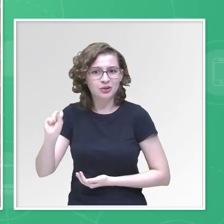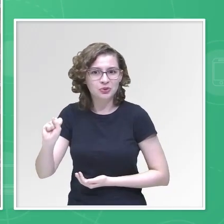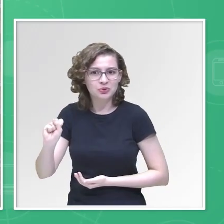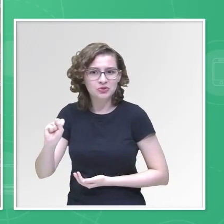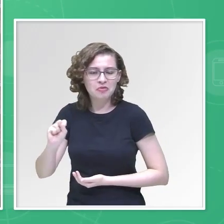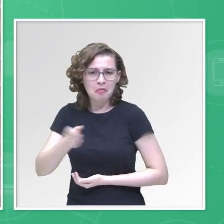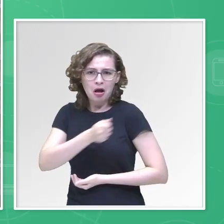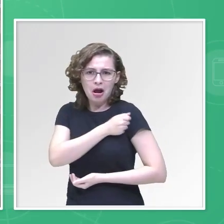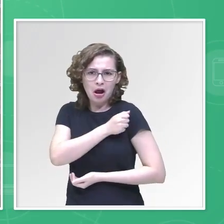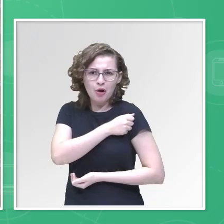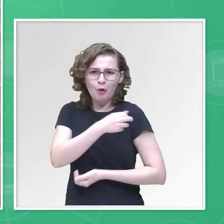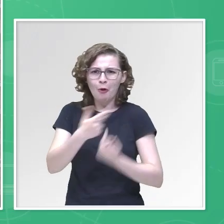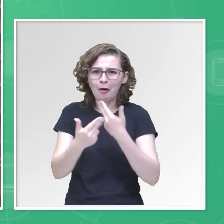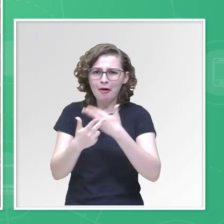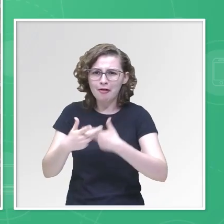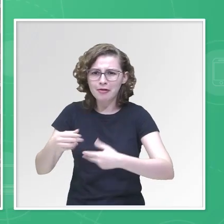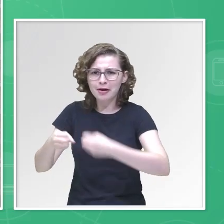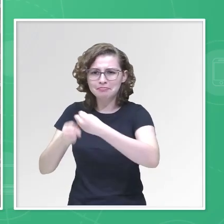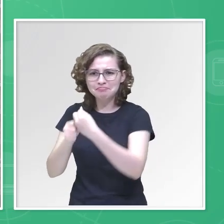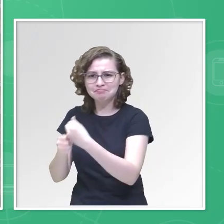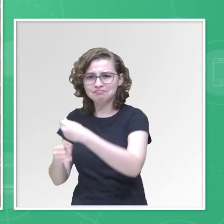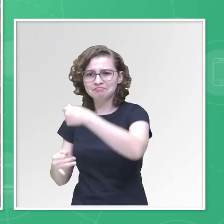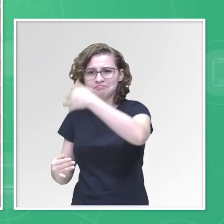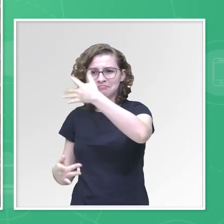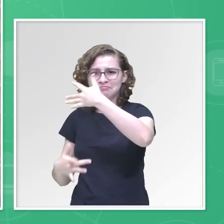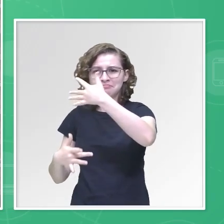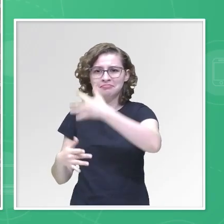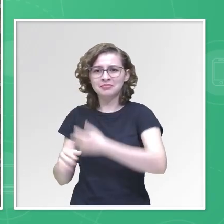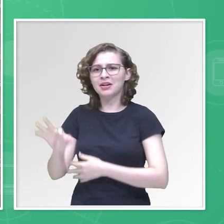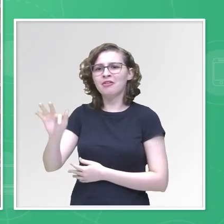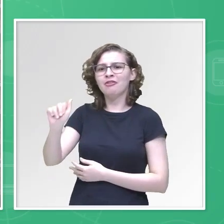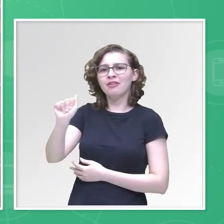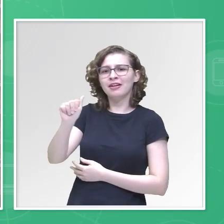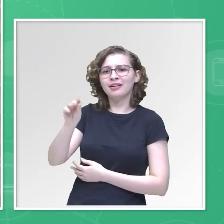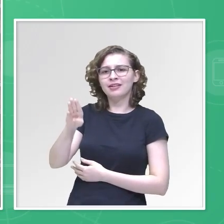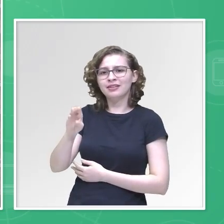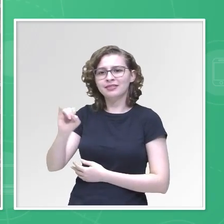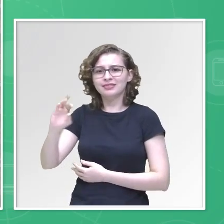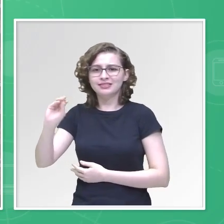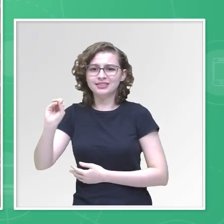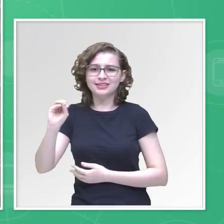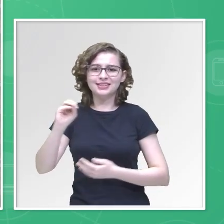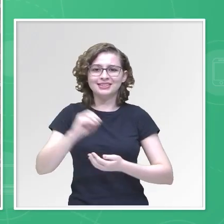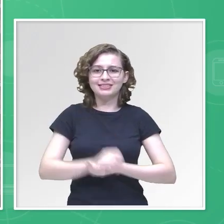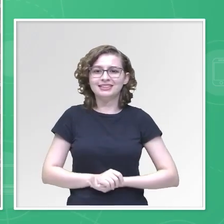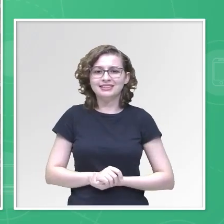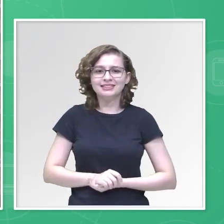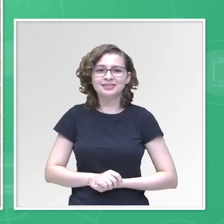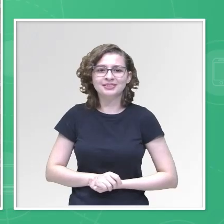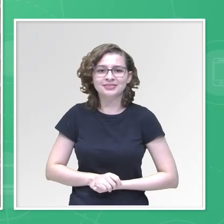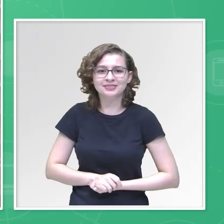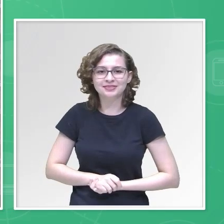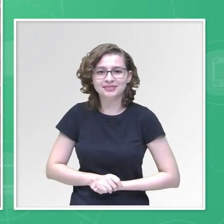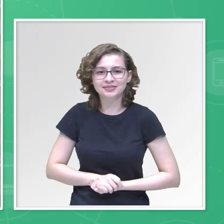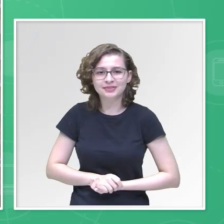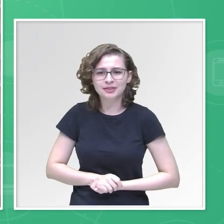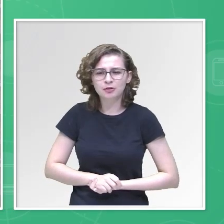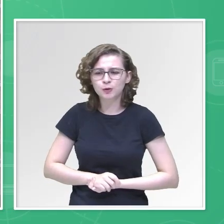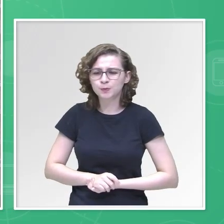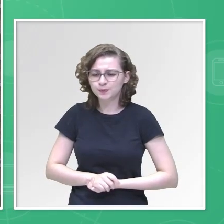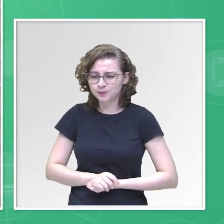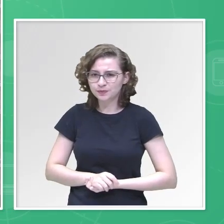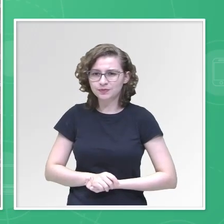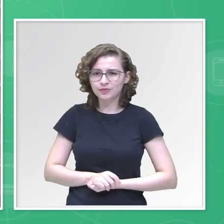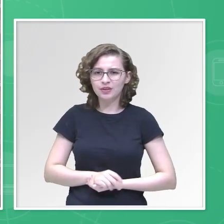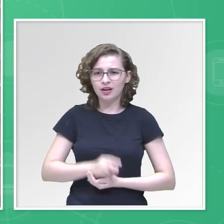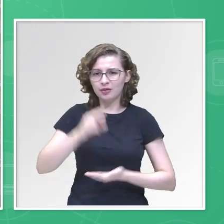então gente o Fábio olhar que mais mackson mackson e deixa eu ver quem mais